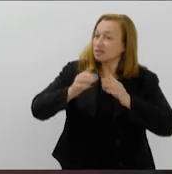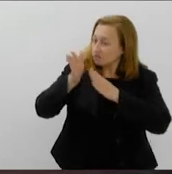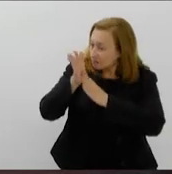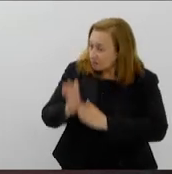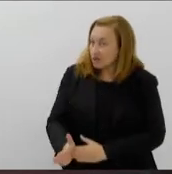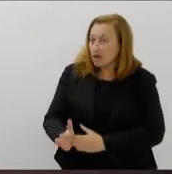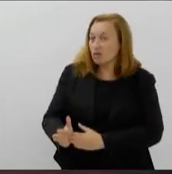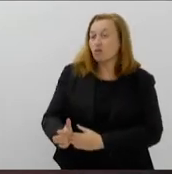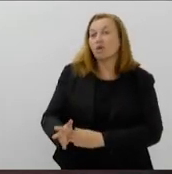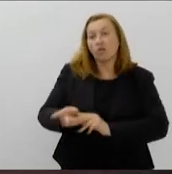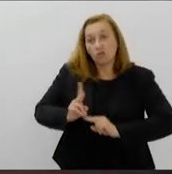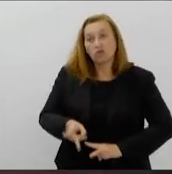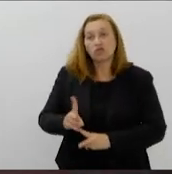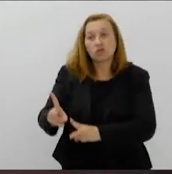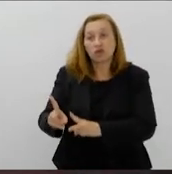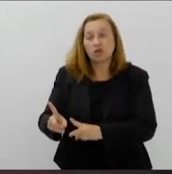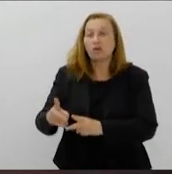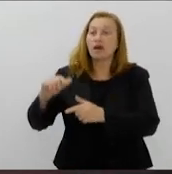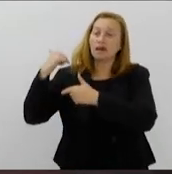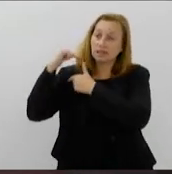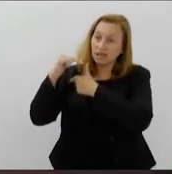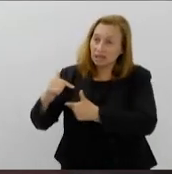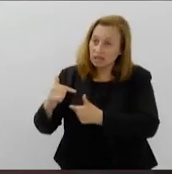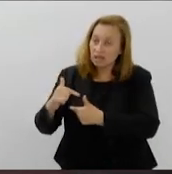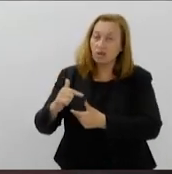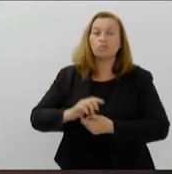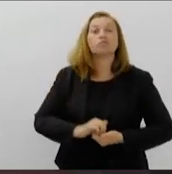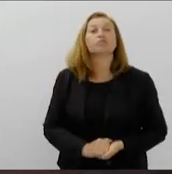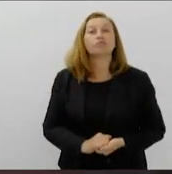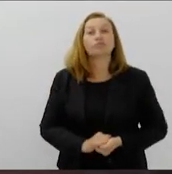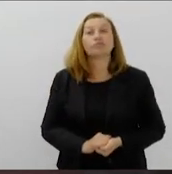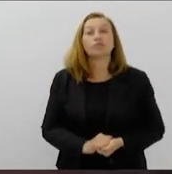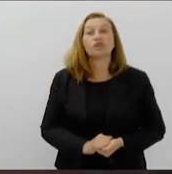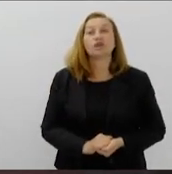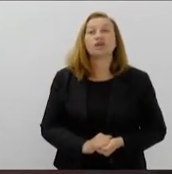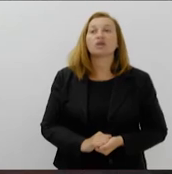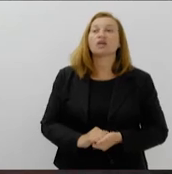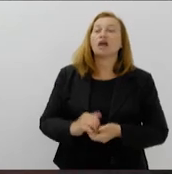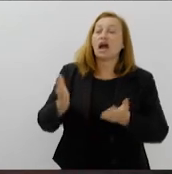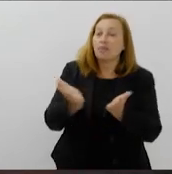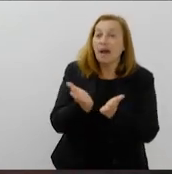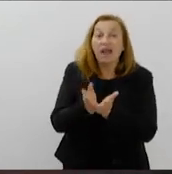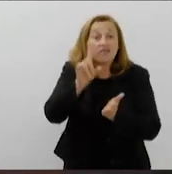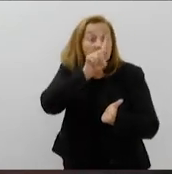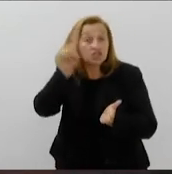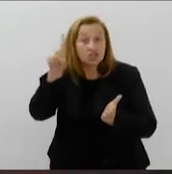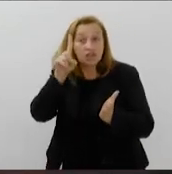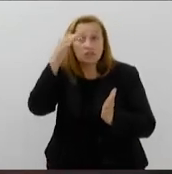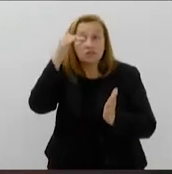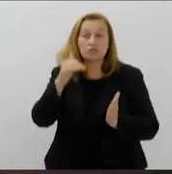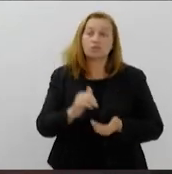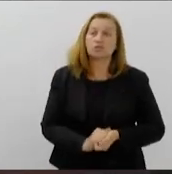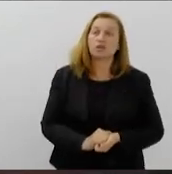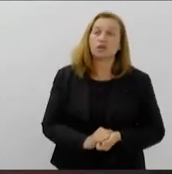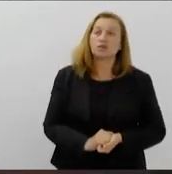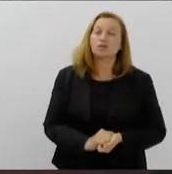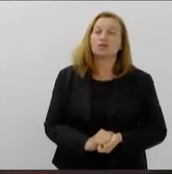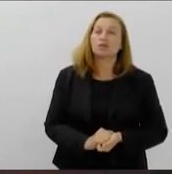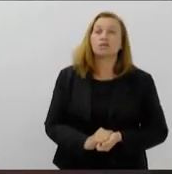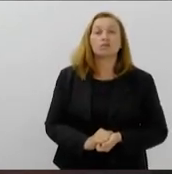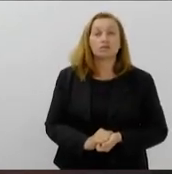permanecer fiel à tradição, à sagrada tradição, à sagrada escritura e ao sagrado